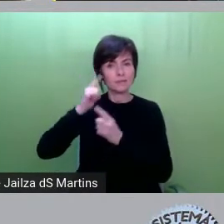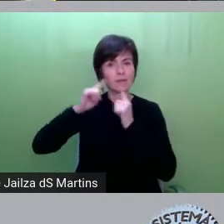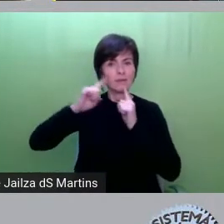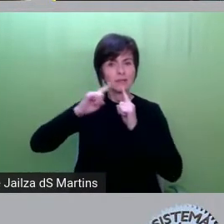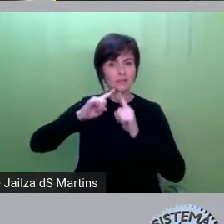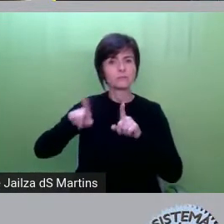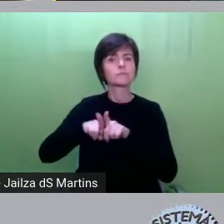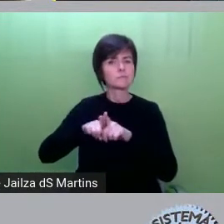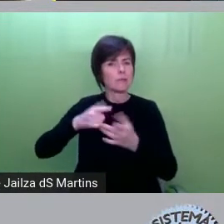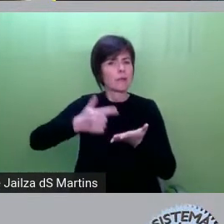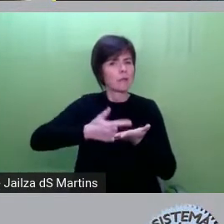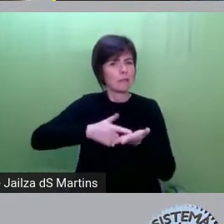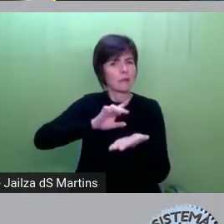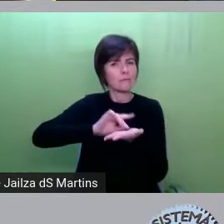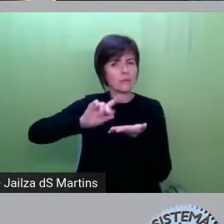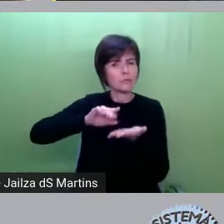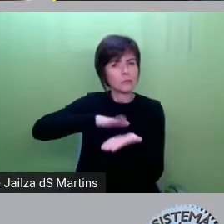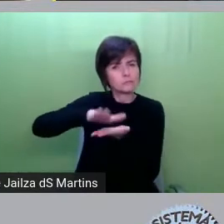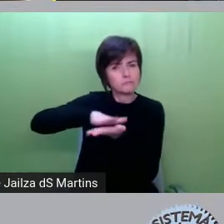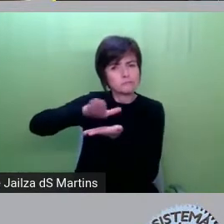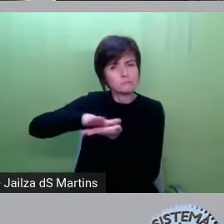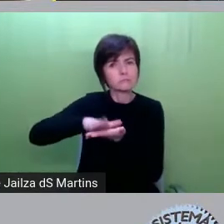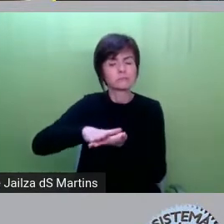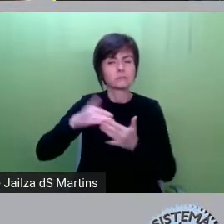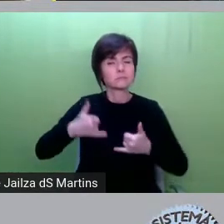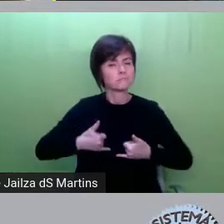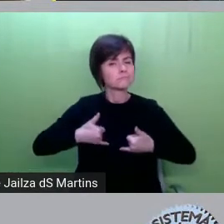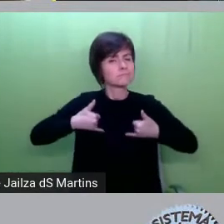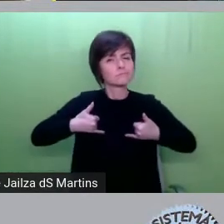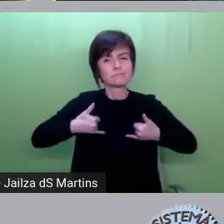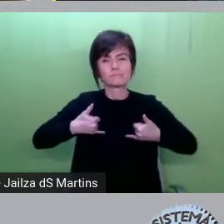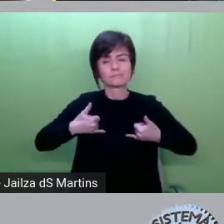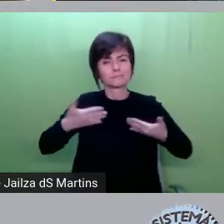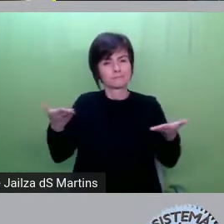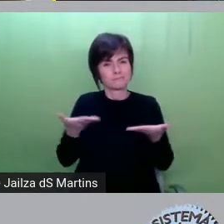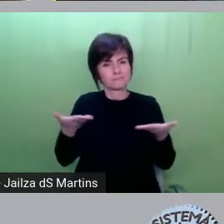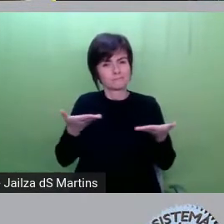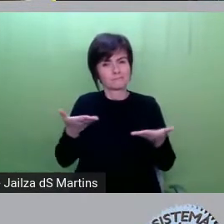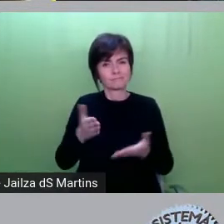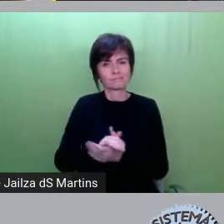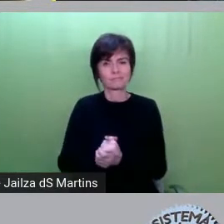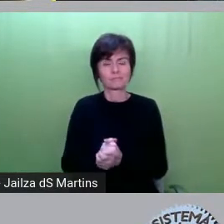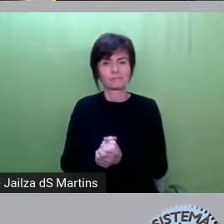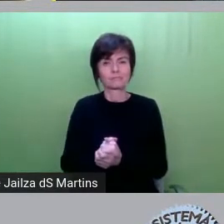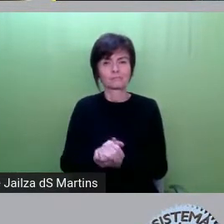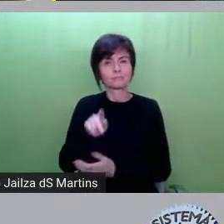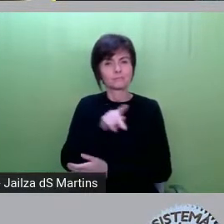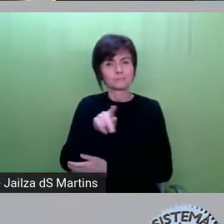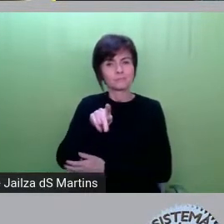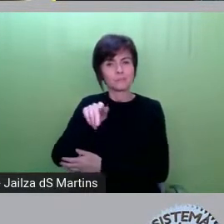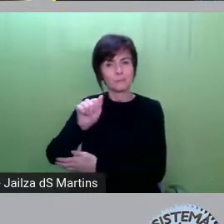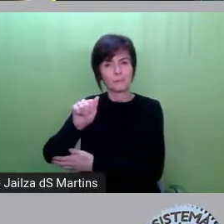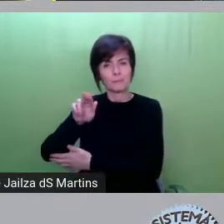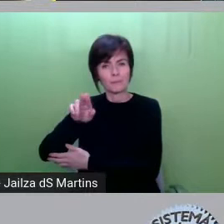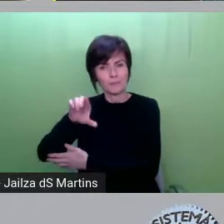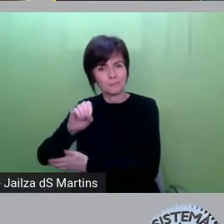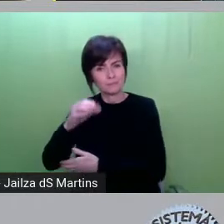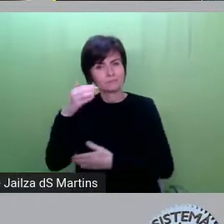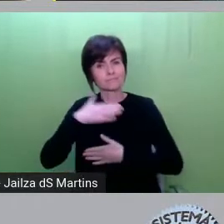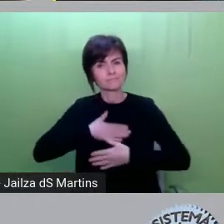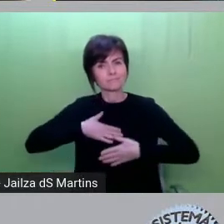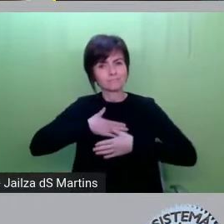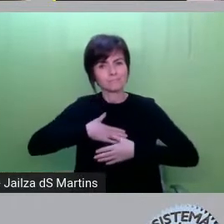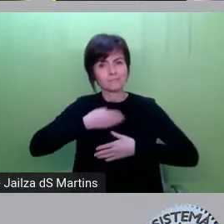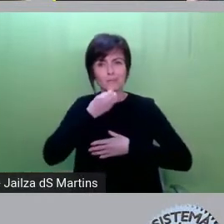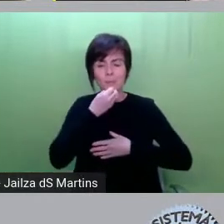diversos livros e artigos publicados, é uma honra tê-lo aqui também. Professor Paulo Nakatani, bem-vindo. Graças